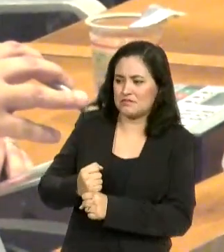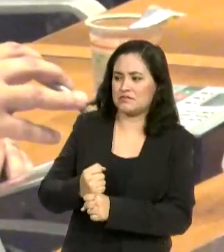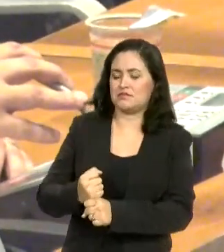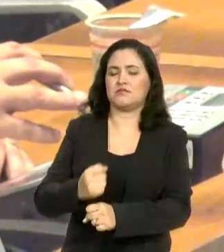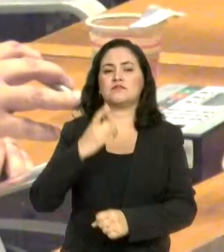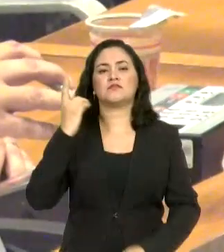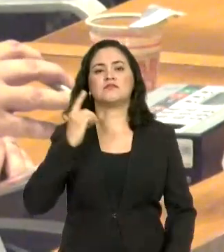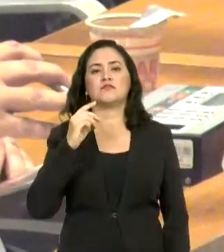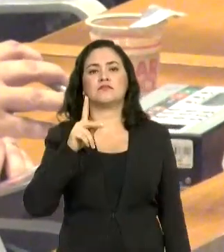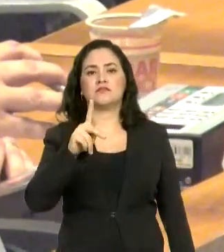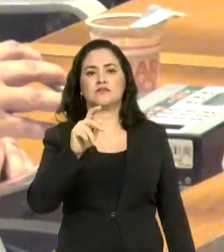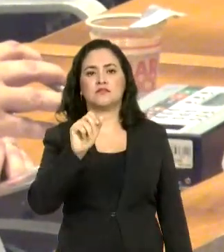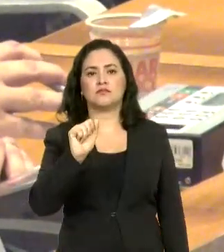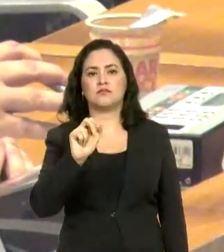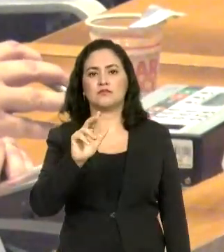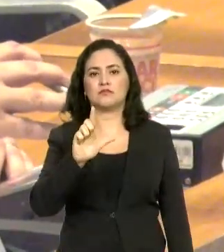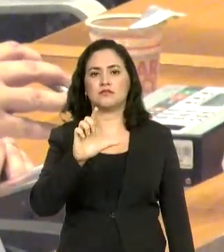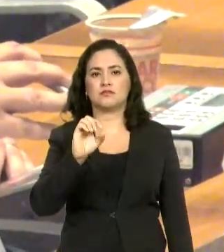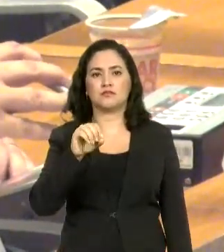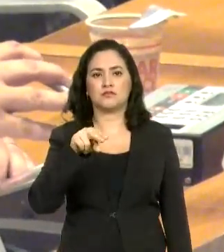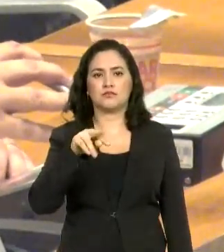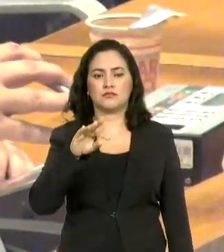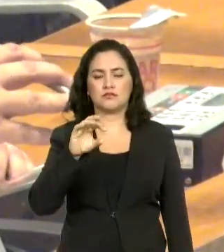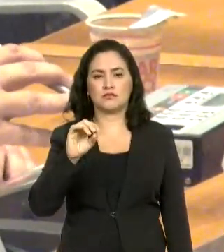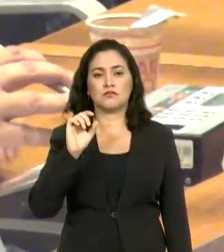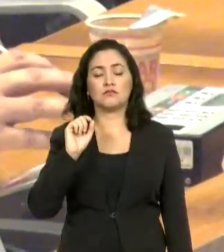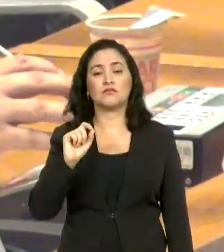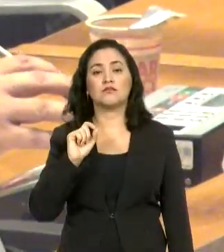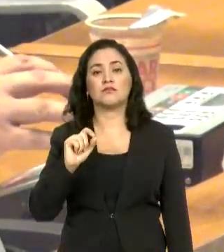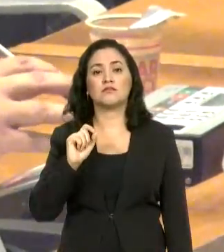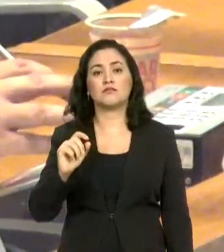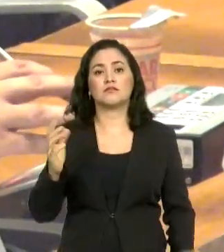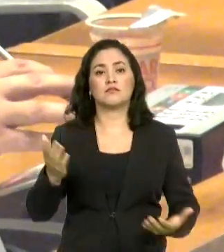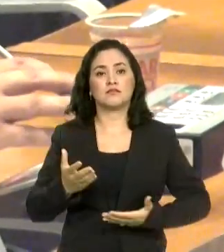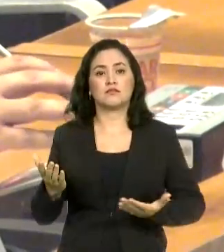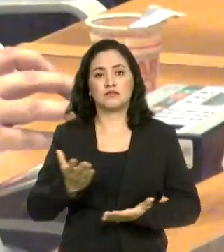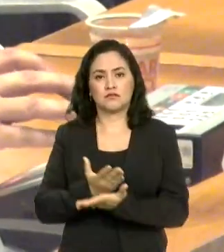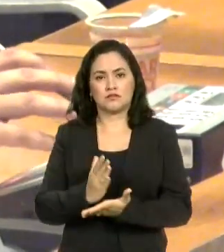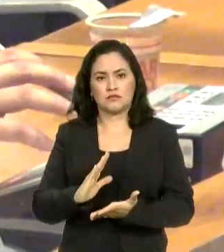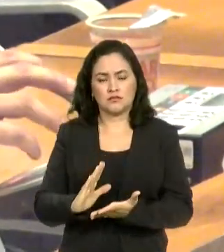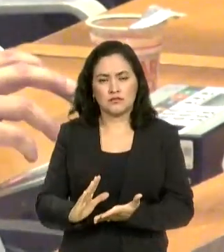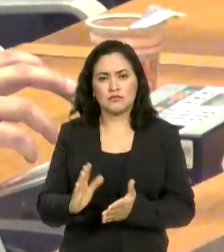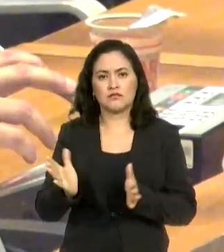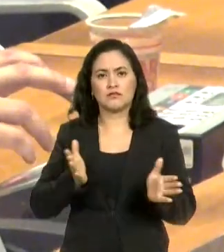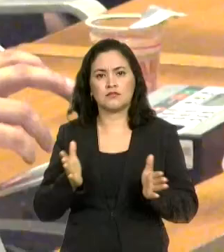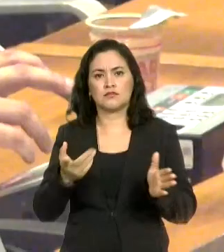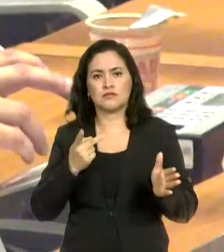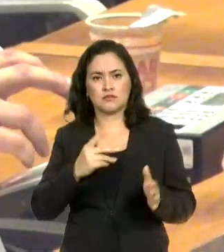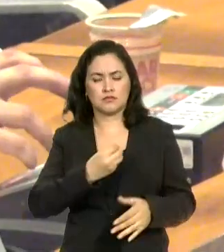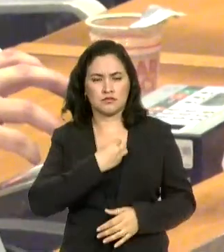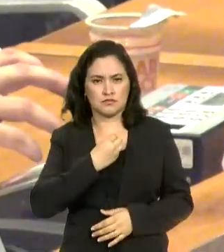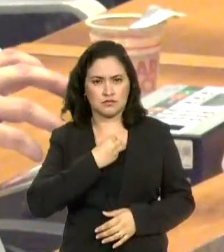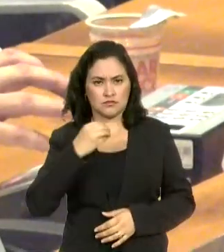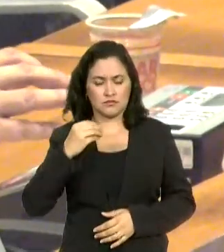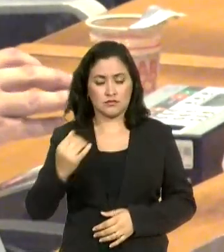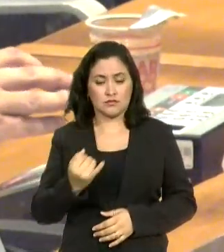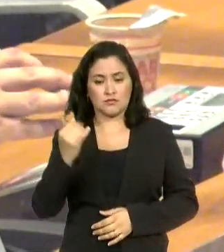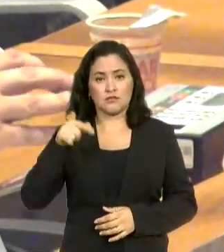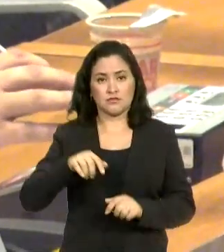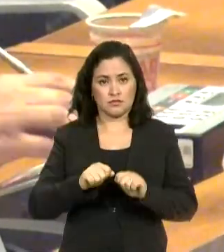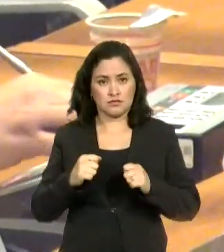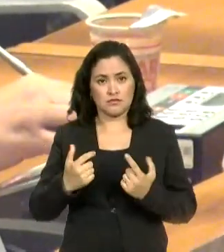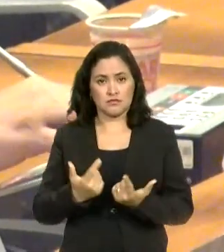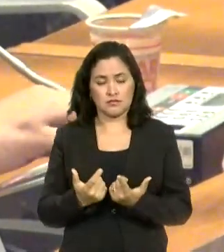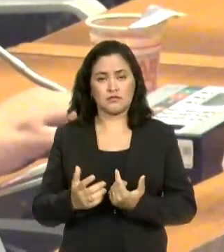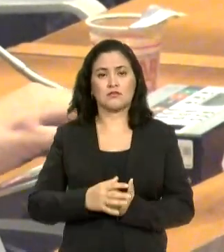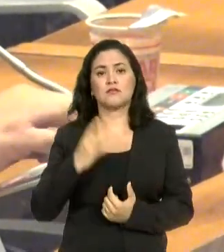Deputado Paulo Neto, que encerra um ciclo da sua vida muito importante aqui na casa. Deputado Pastor Cavalcante, que